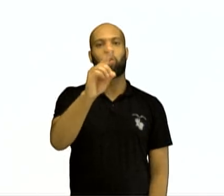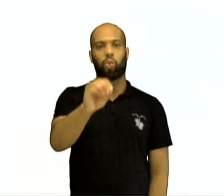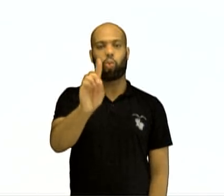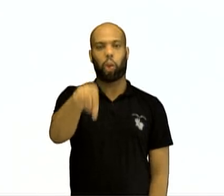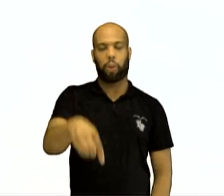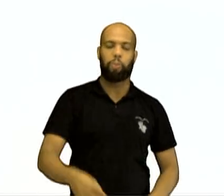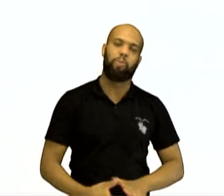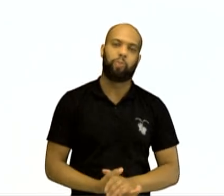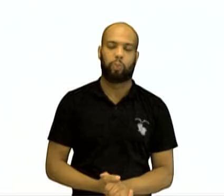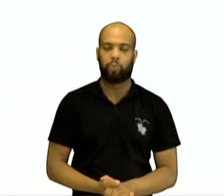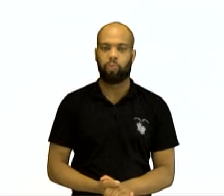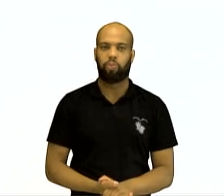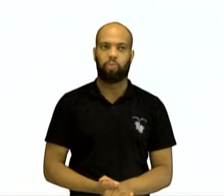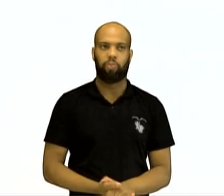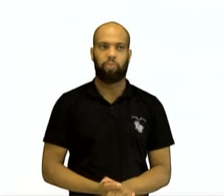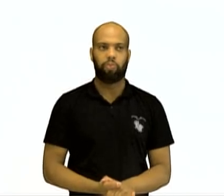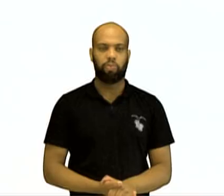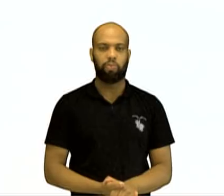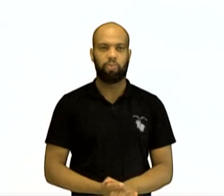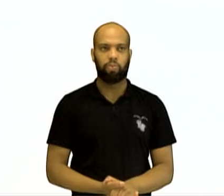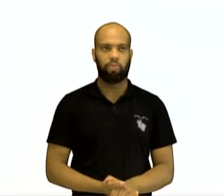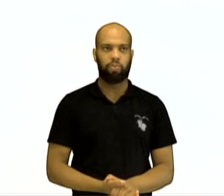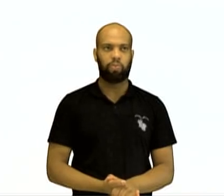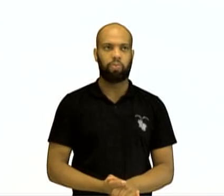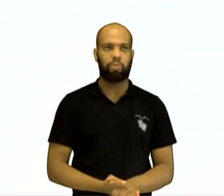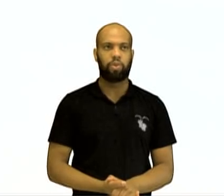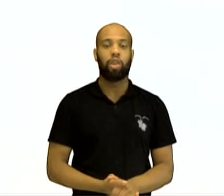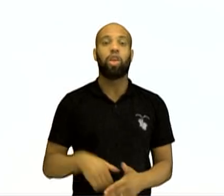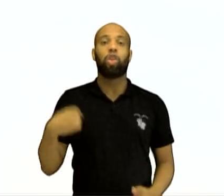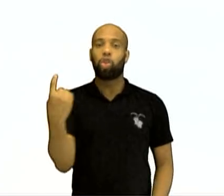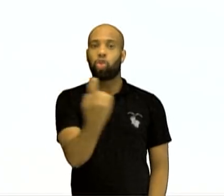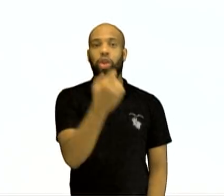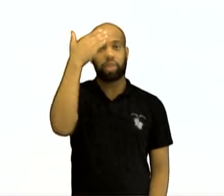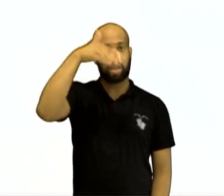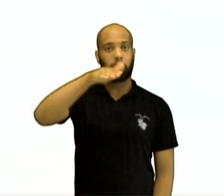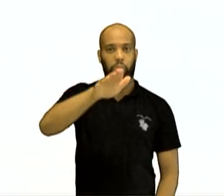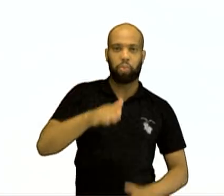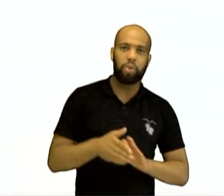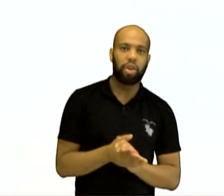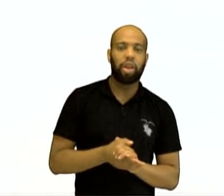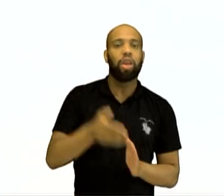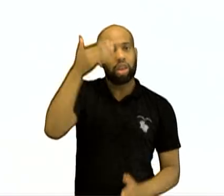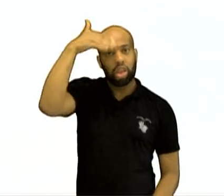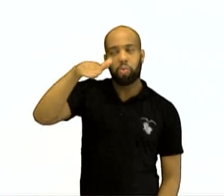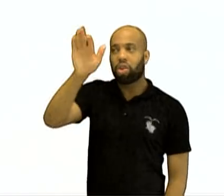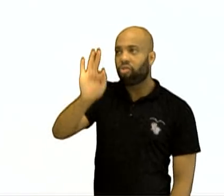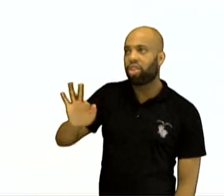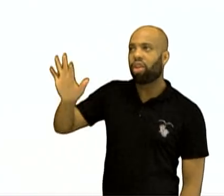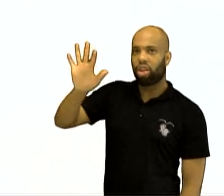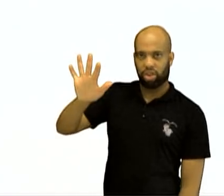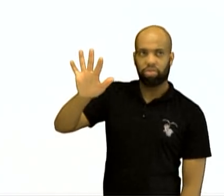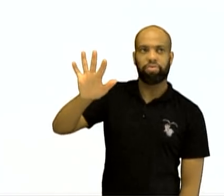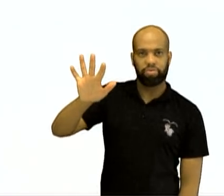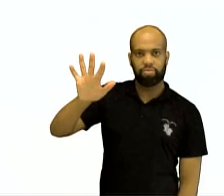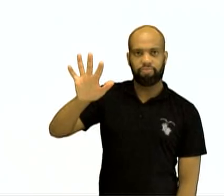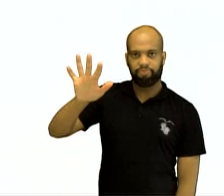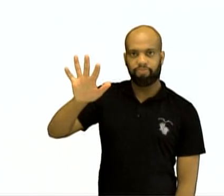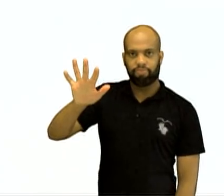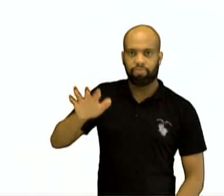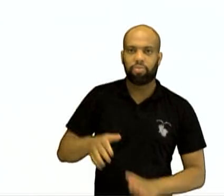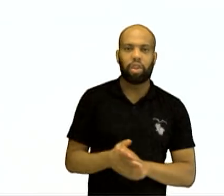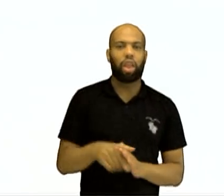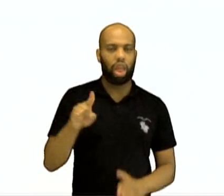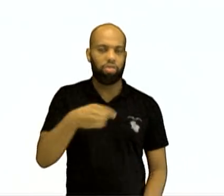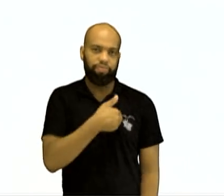nação brasileira. Nós somos uma república federativa, eu entro em mais uma forma